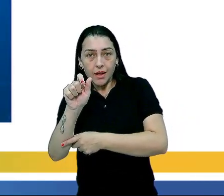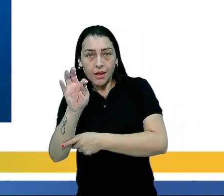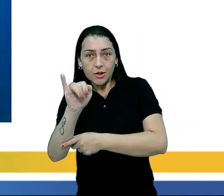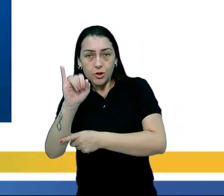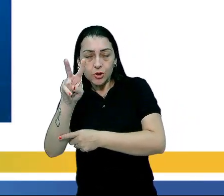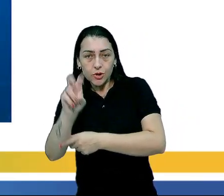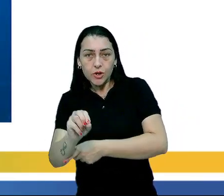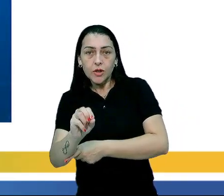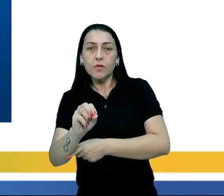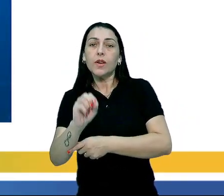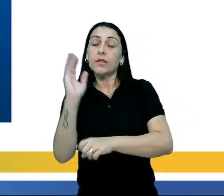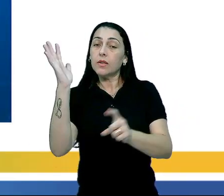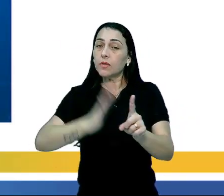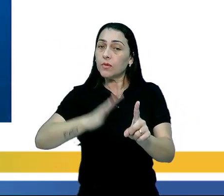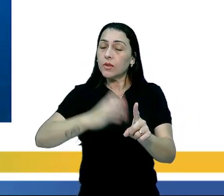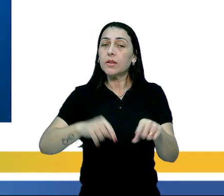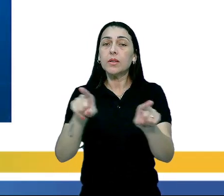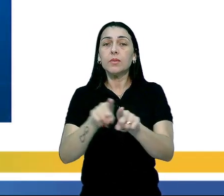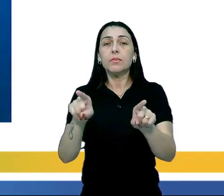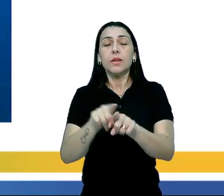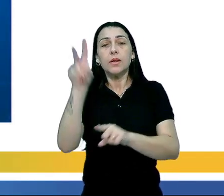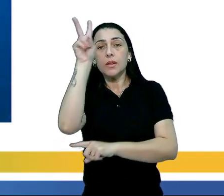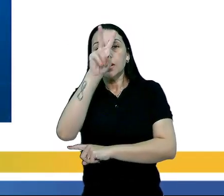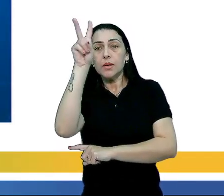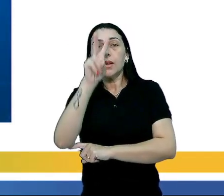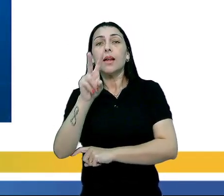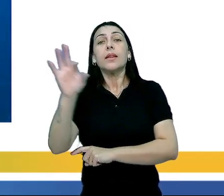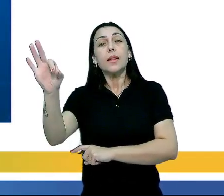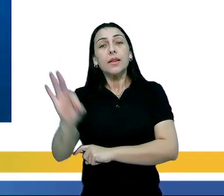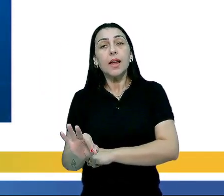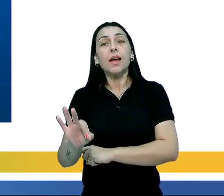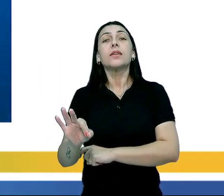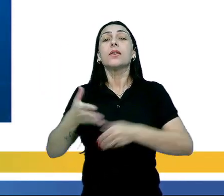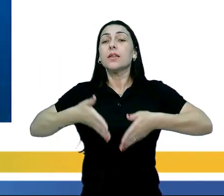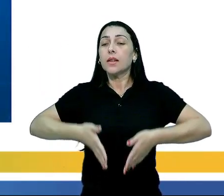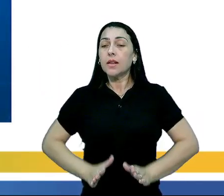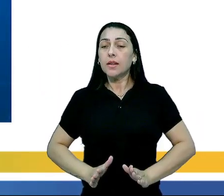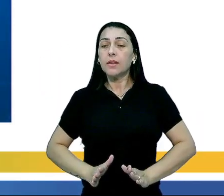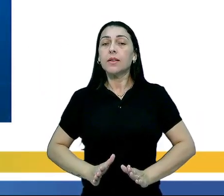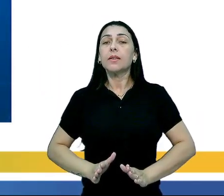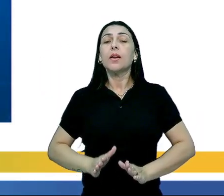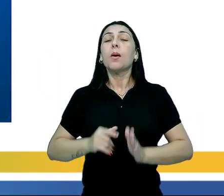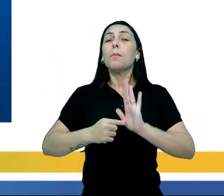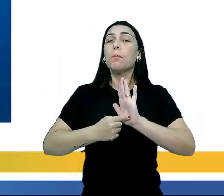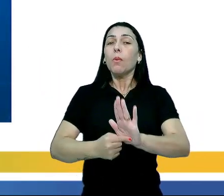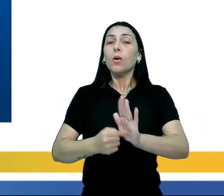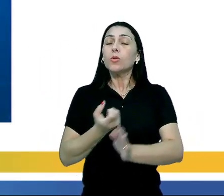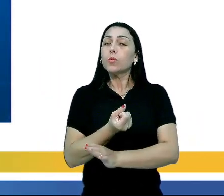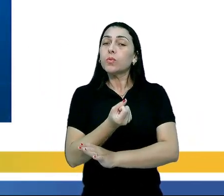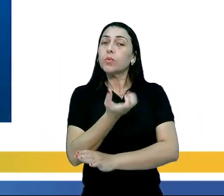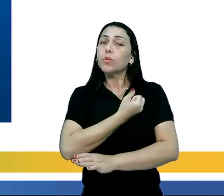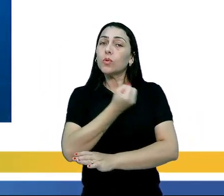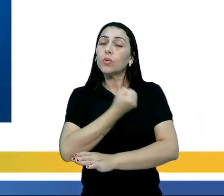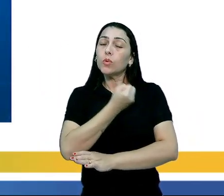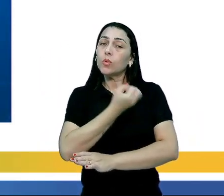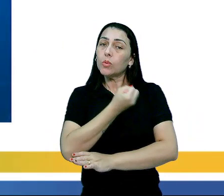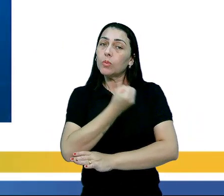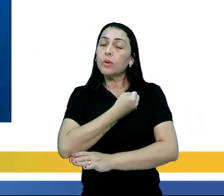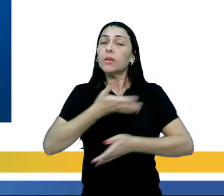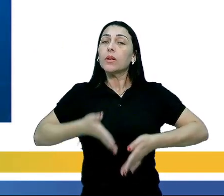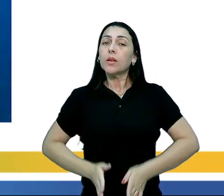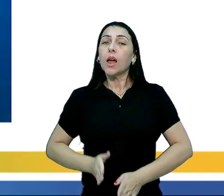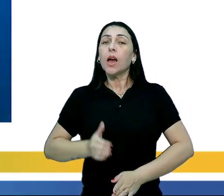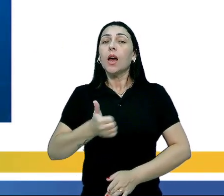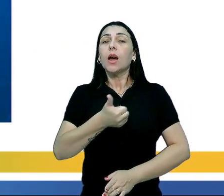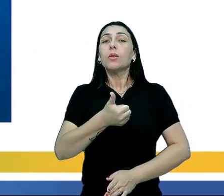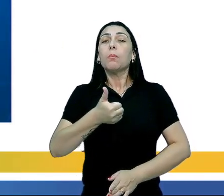essas taxas. Só relembrando que a taxa de natalidade indica o número de nascimentos por 1.000